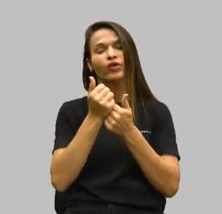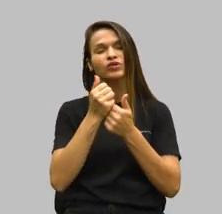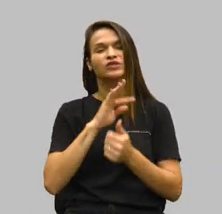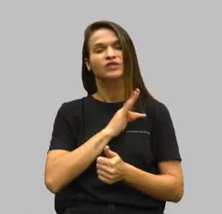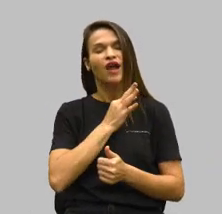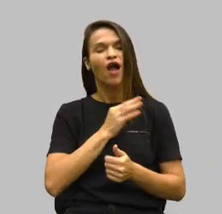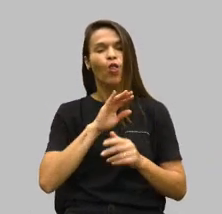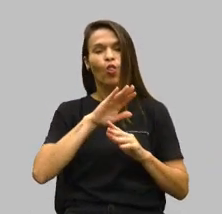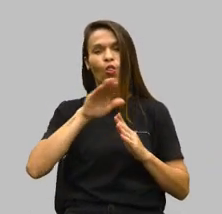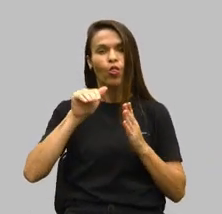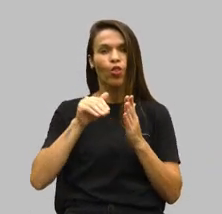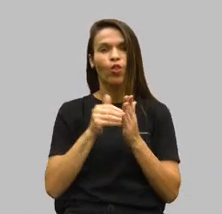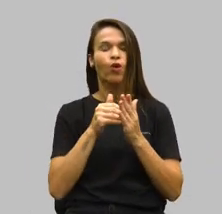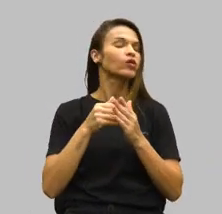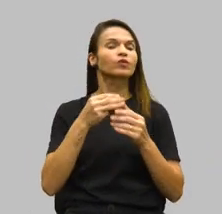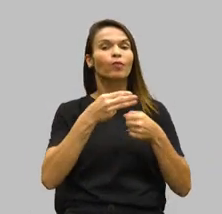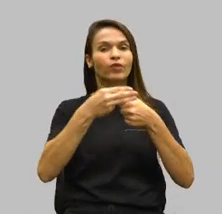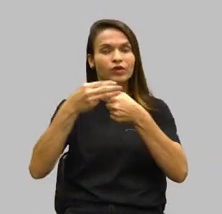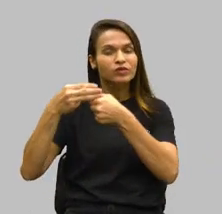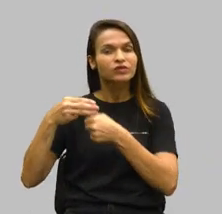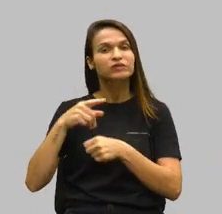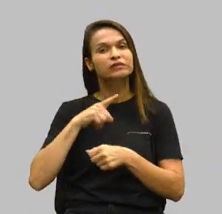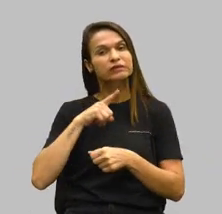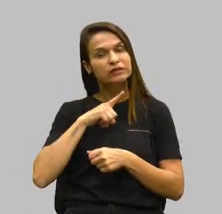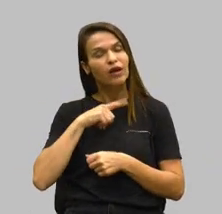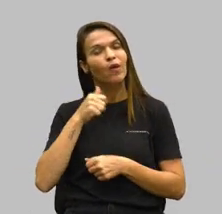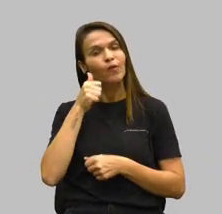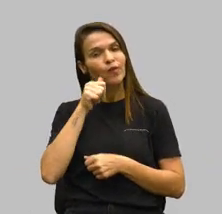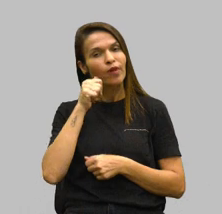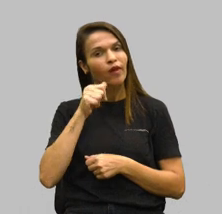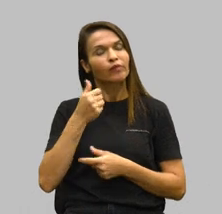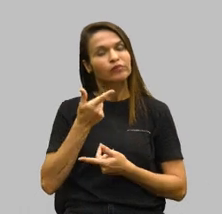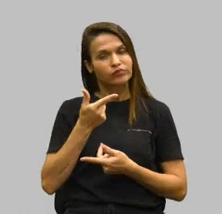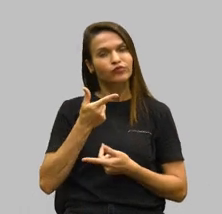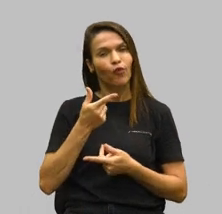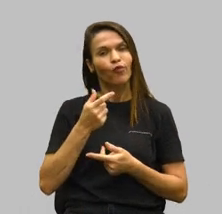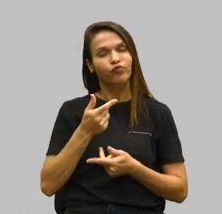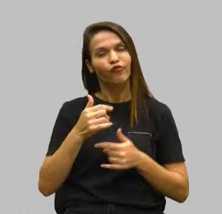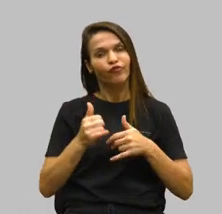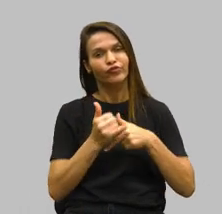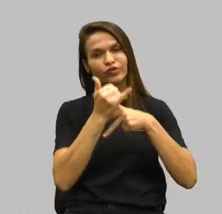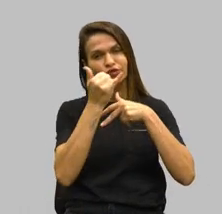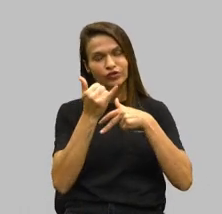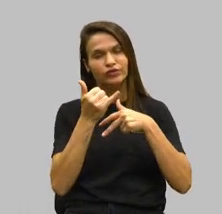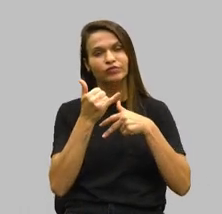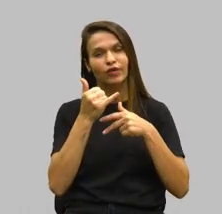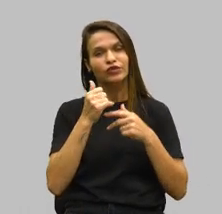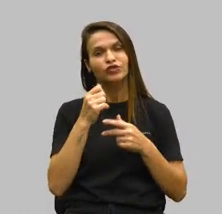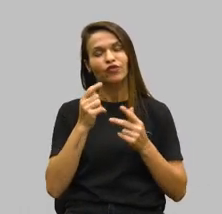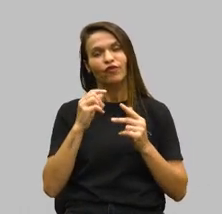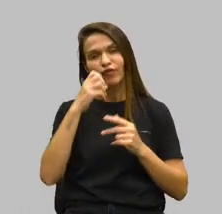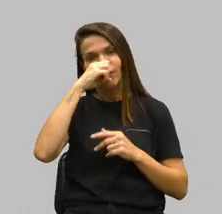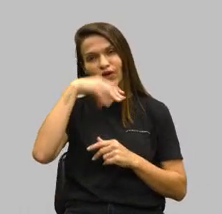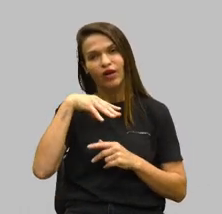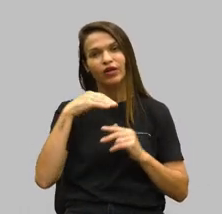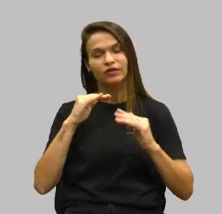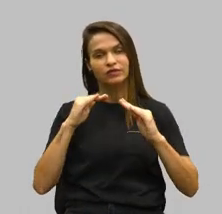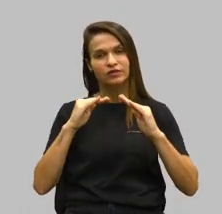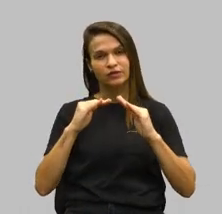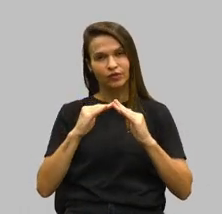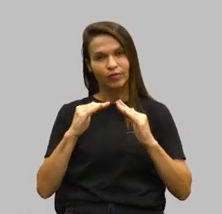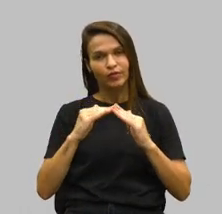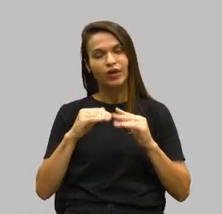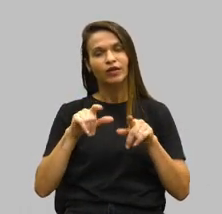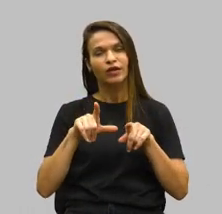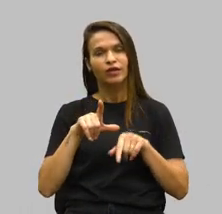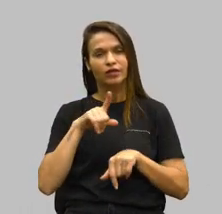estão com Mulheres vítimas de violência doméstica apoio também as as todas as formas todos os equipamentos públicos que são